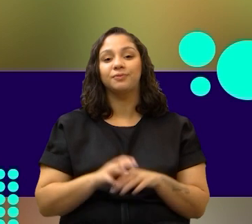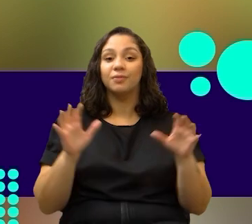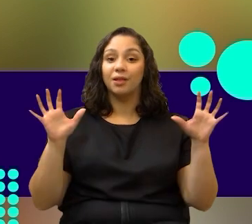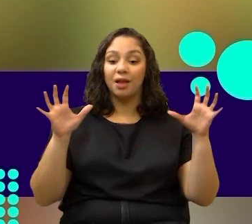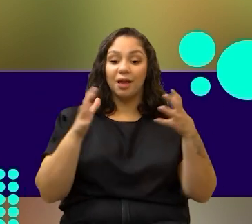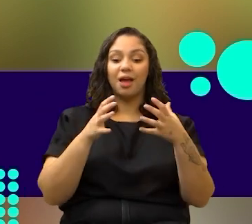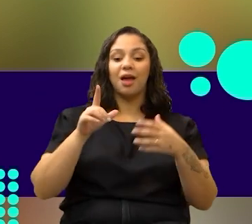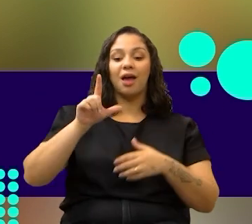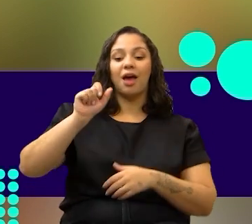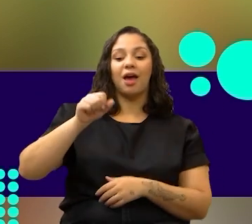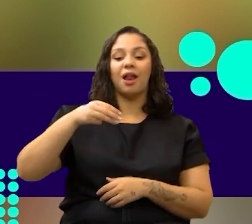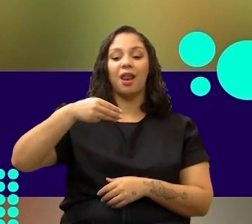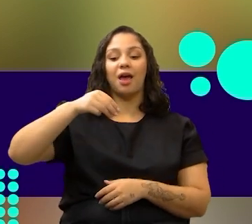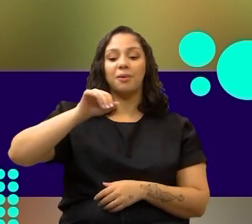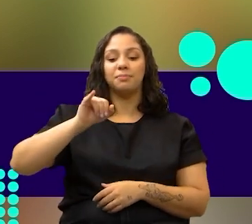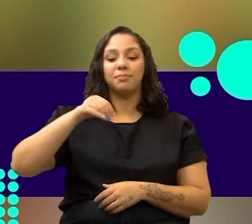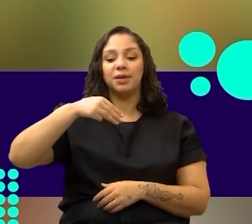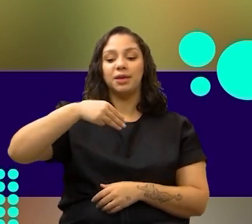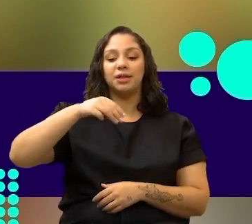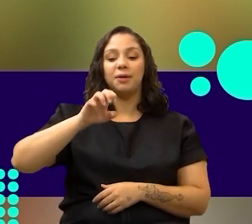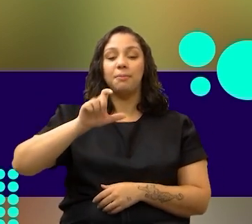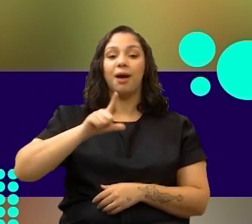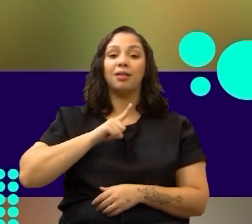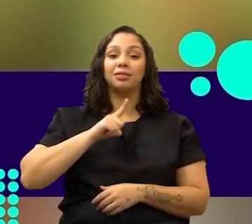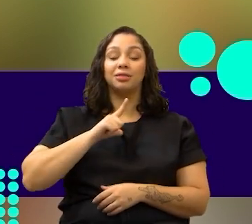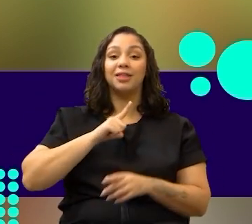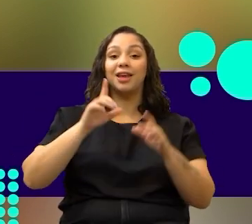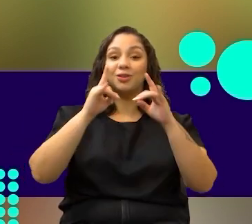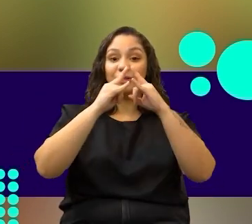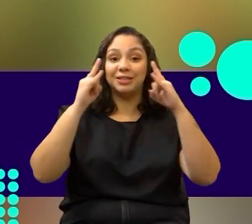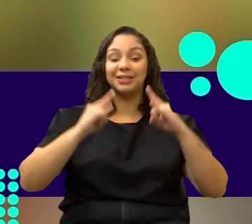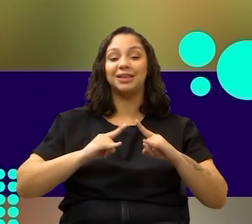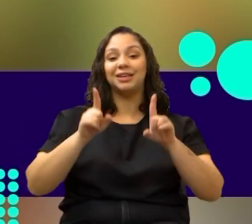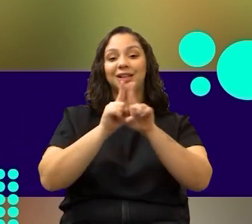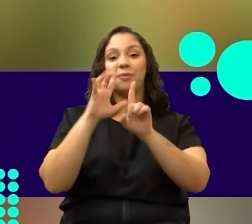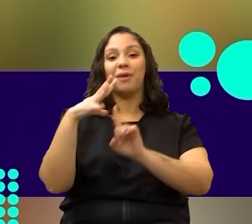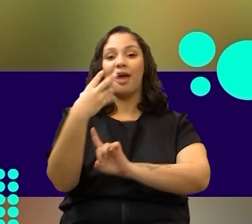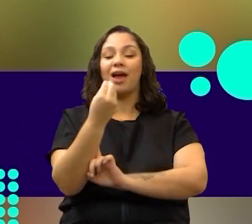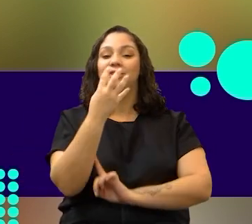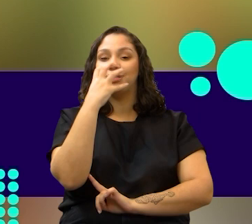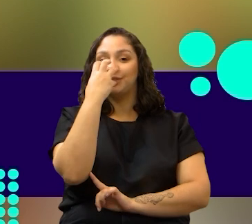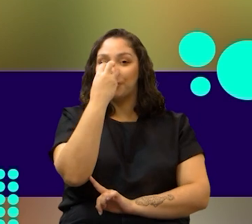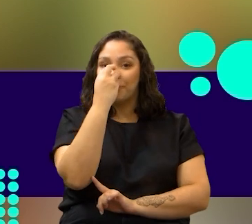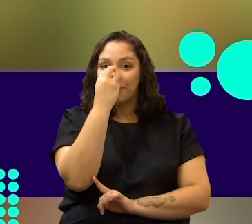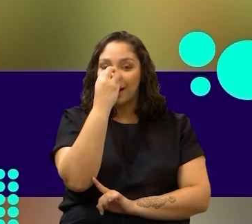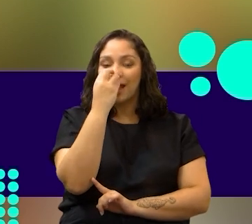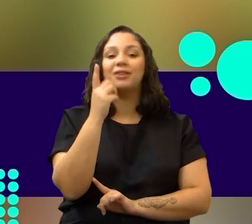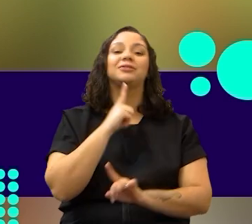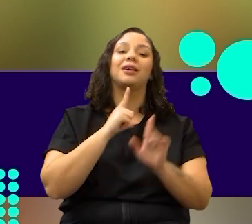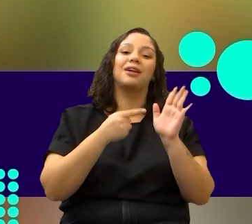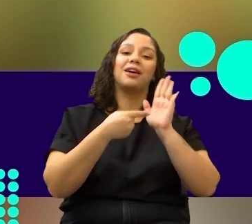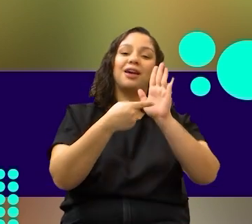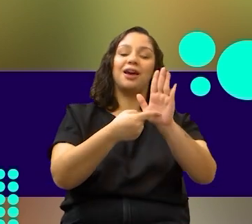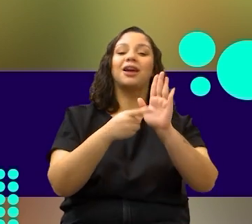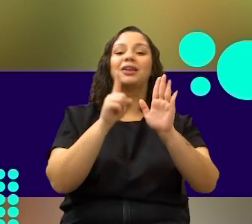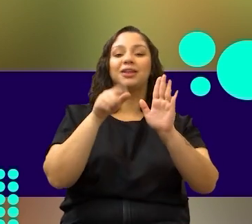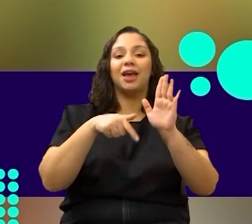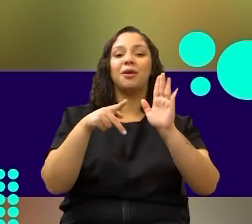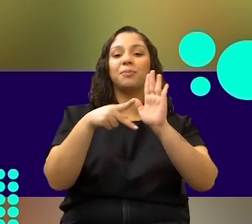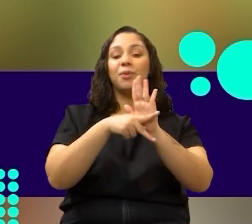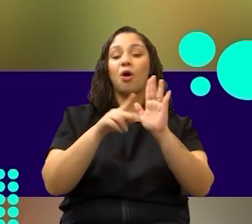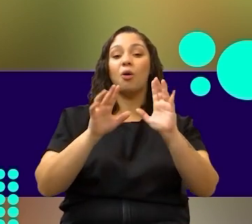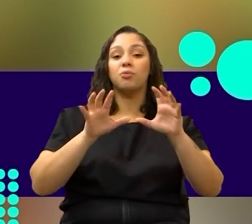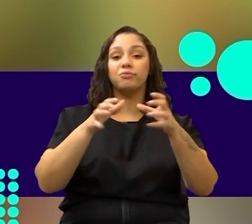La Mínima apresenta o espetáculo Reprise. O circo e a arte do palhaço do picadeiro conduzem o trabalho do